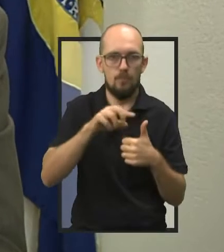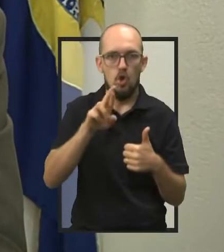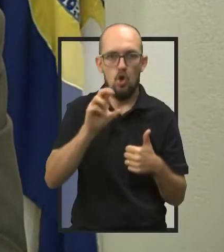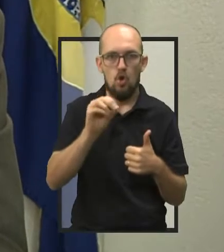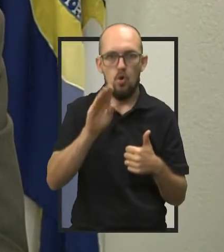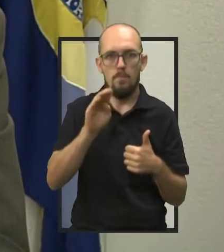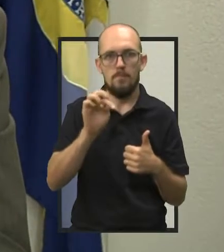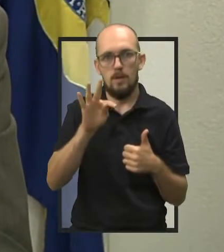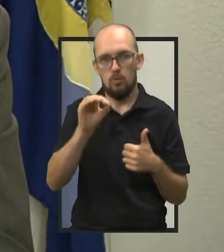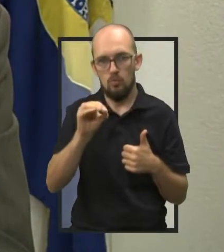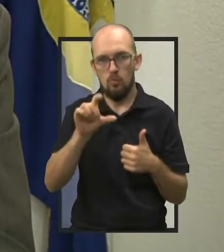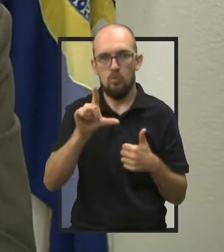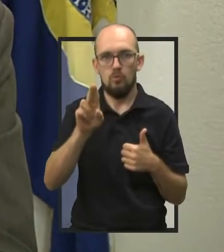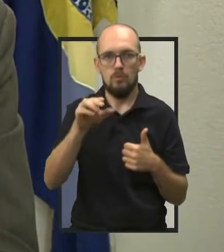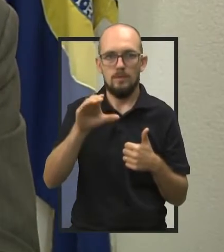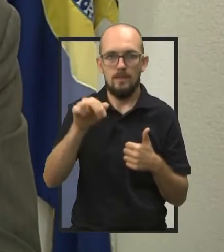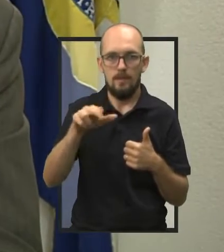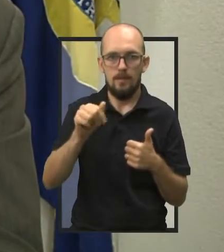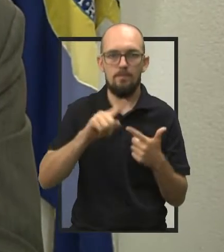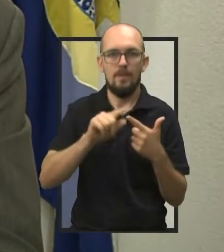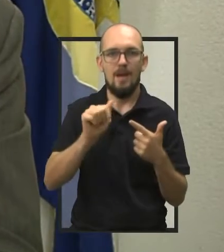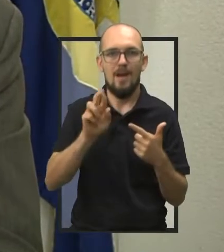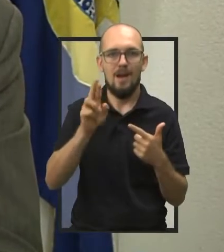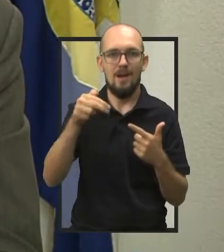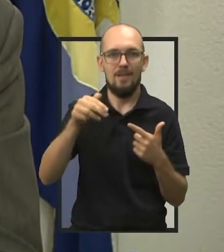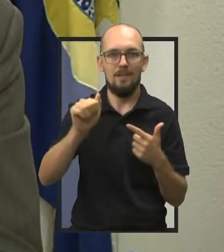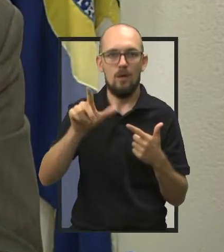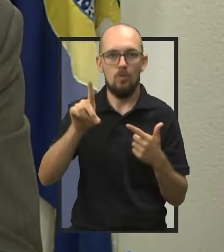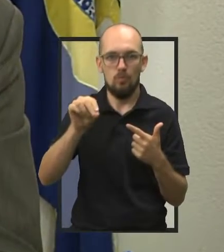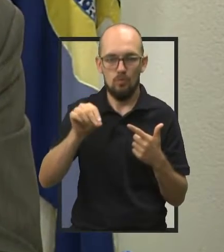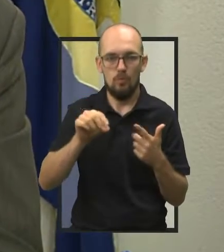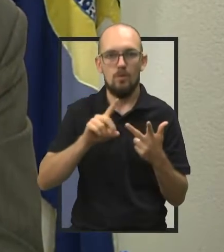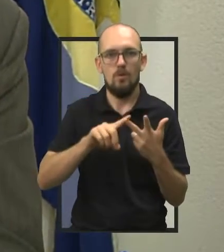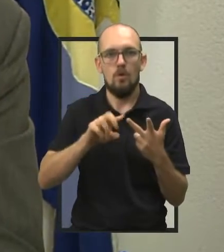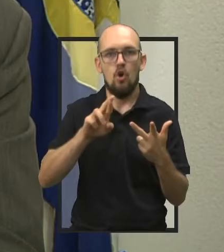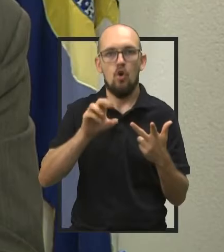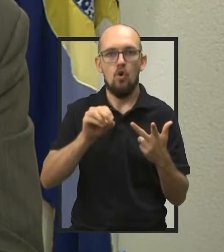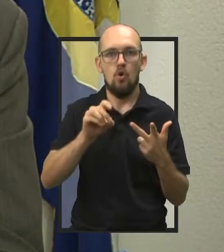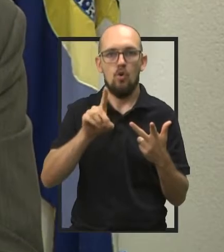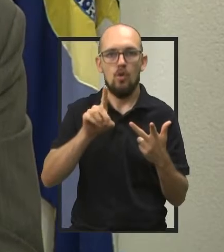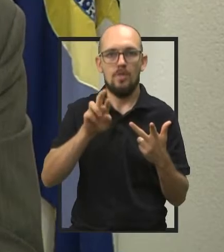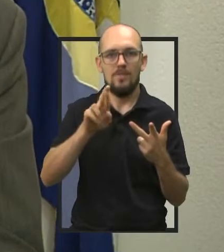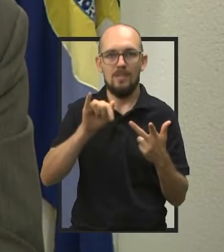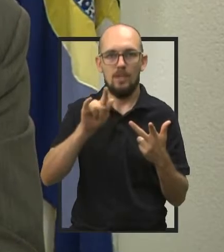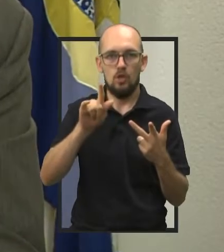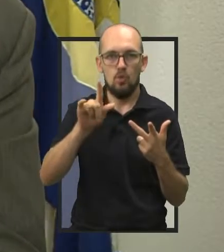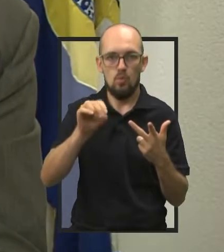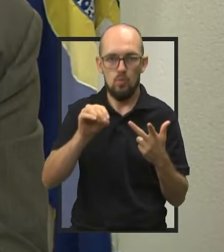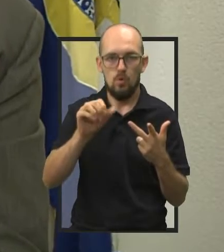de Lucena, o Arnaldo Jardim, o próprio deputado Rodrigo Agostini aqui de Bauru,